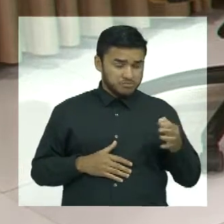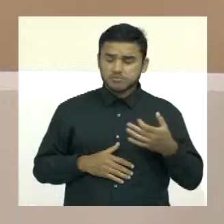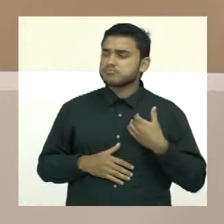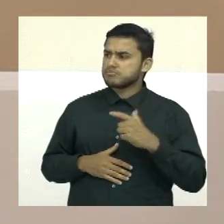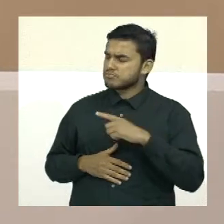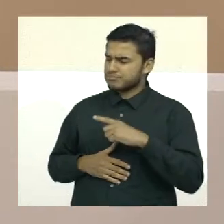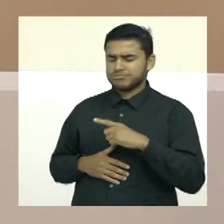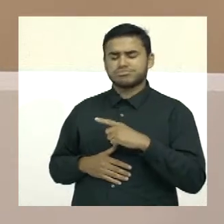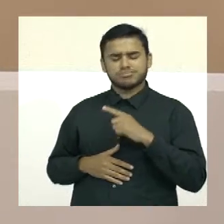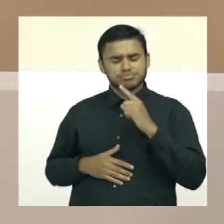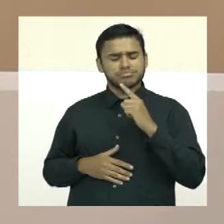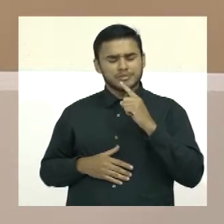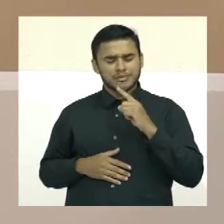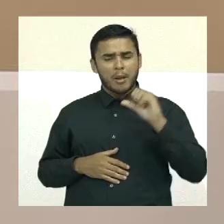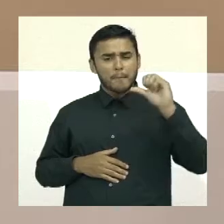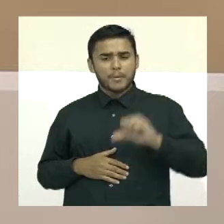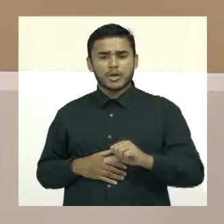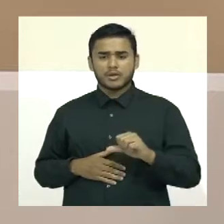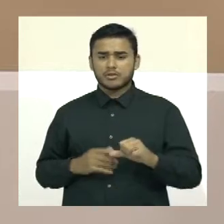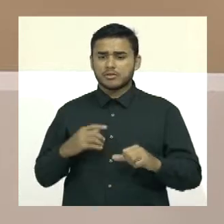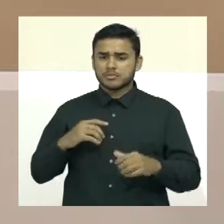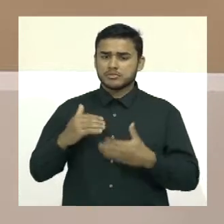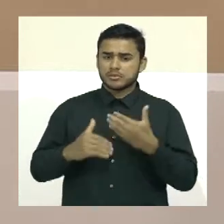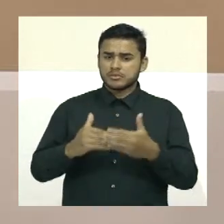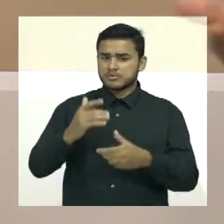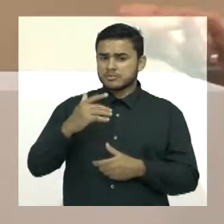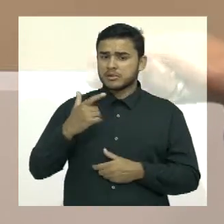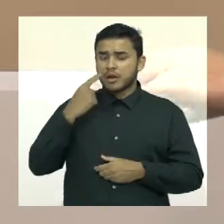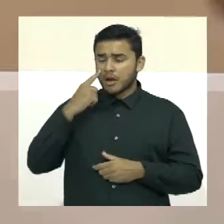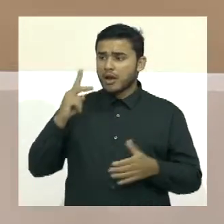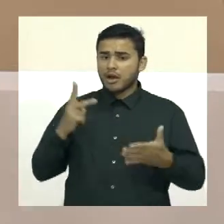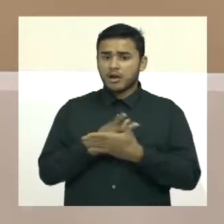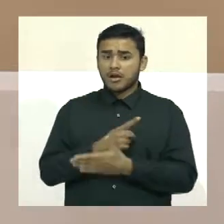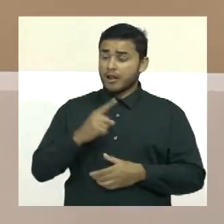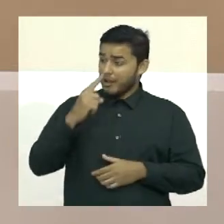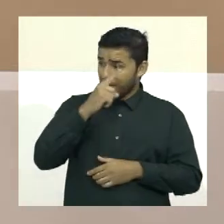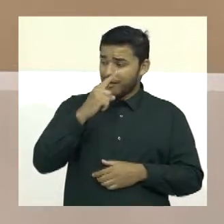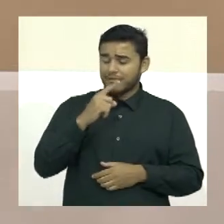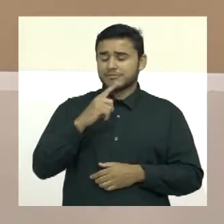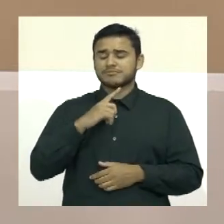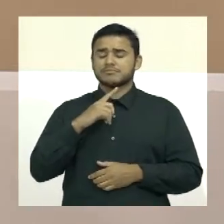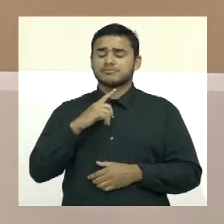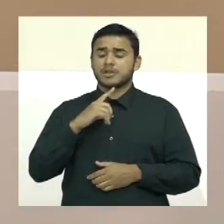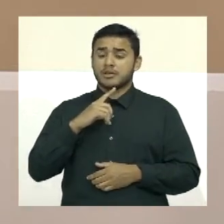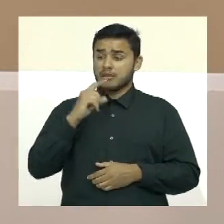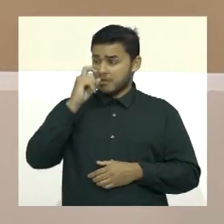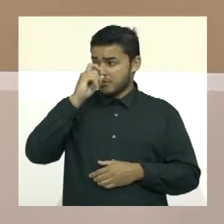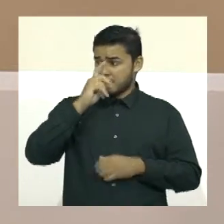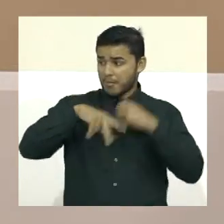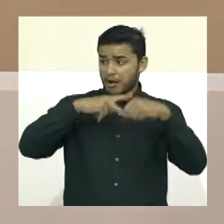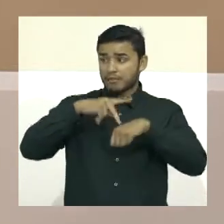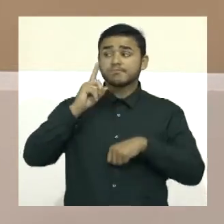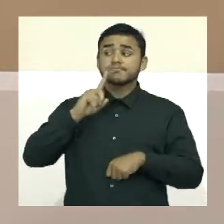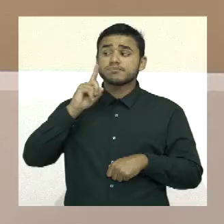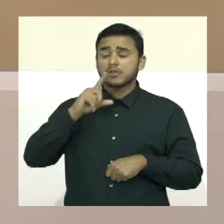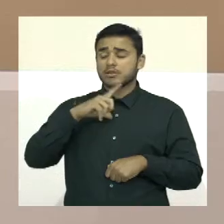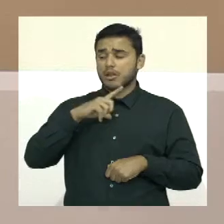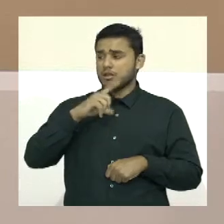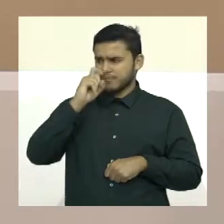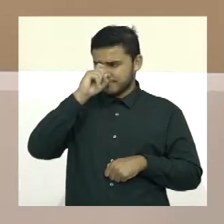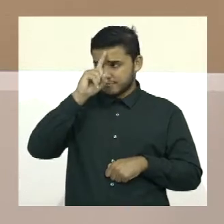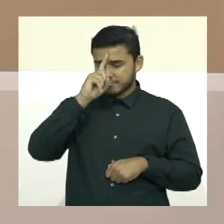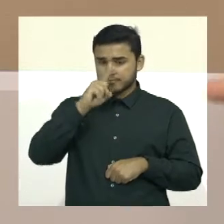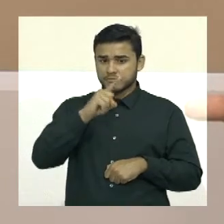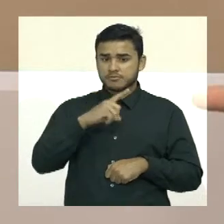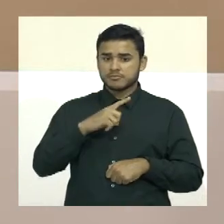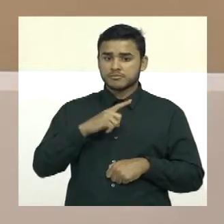ela vai alcançando os seus defensores. A Planned Parenthood, para você ter uma ideia, essa clínica, ela tem em um